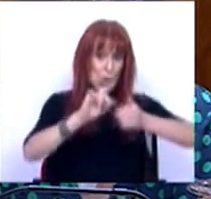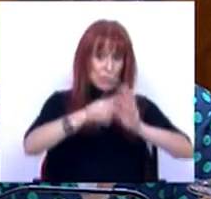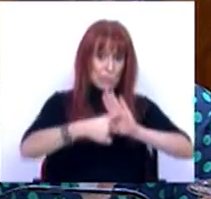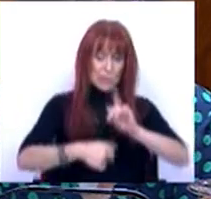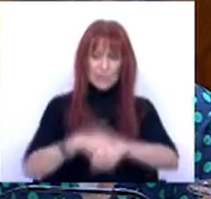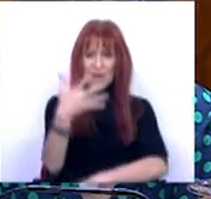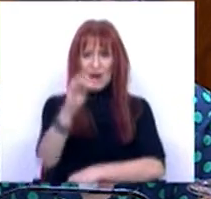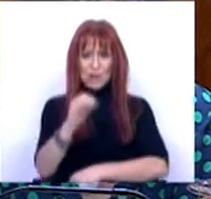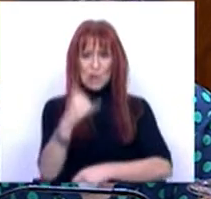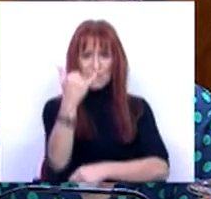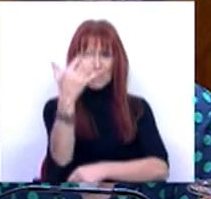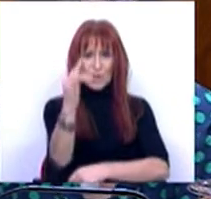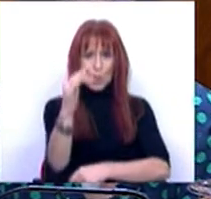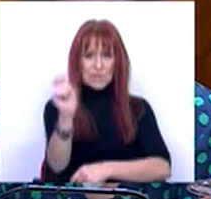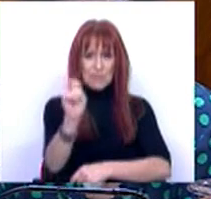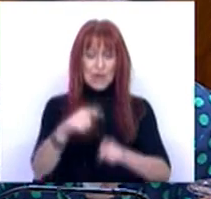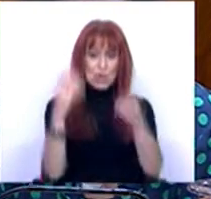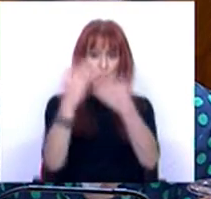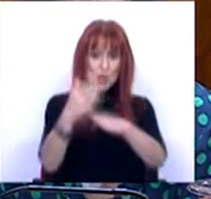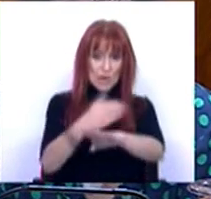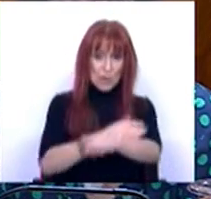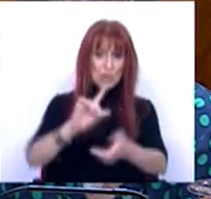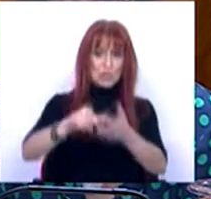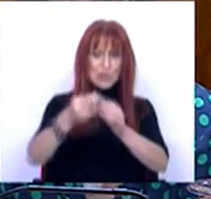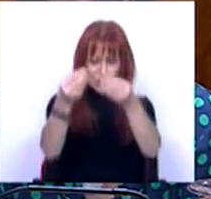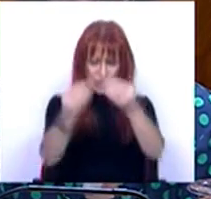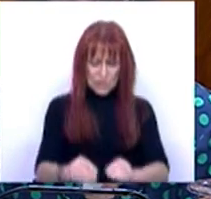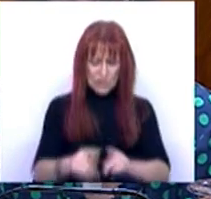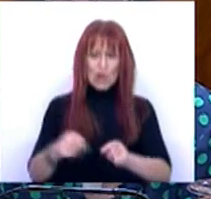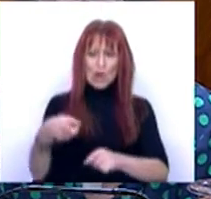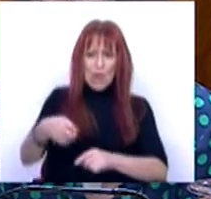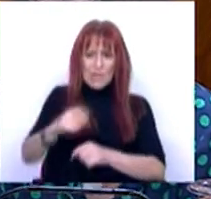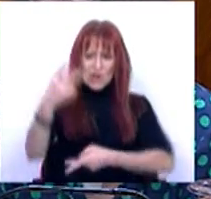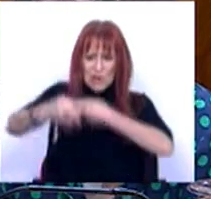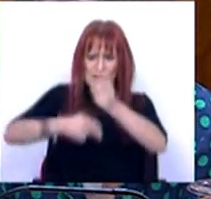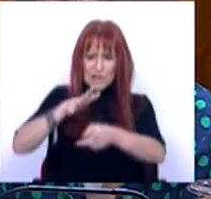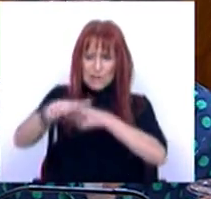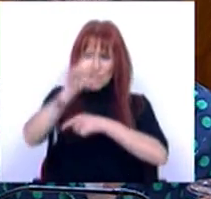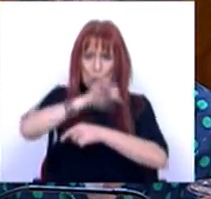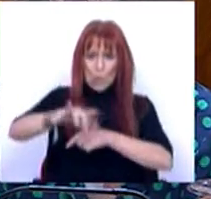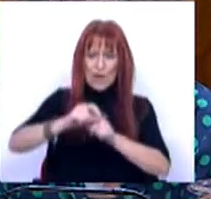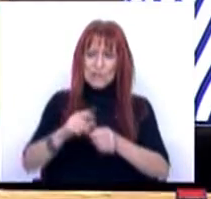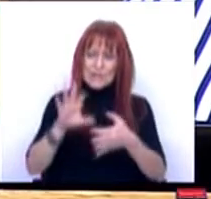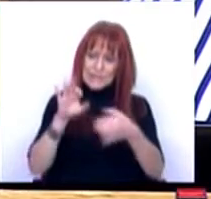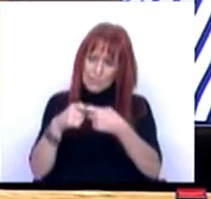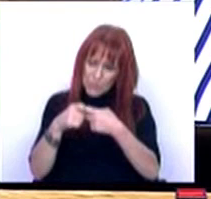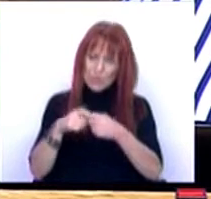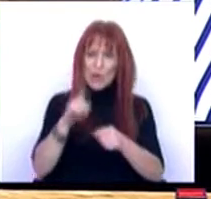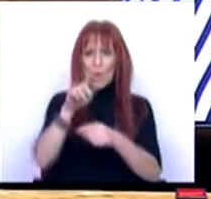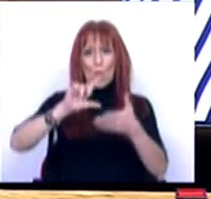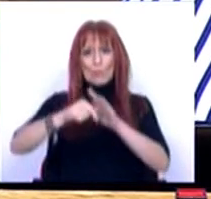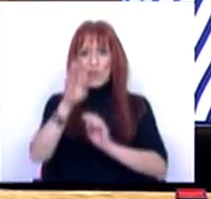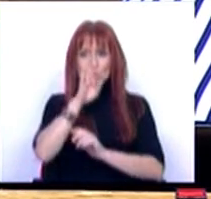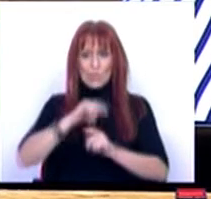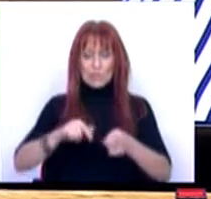projeto, 14 a 24 entre estudo prévio e projeto de execução, 9 meses para a avaliação de impacto ambiental e conformidade do projeto de execução com a